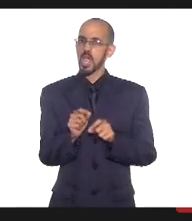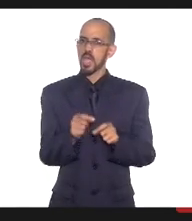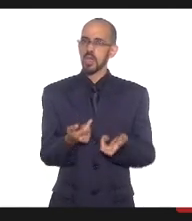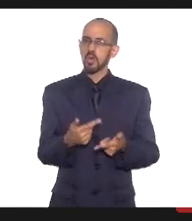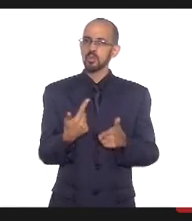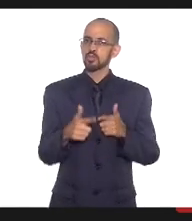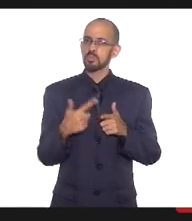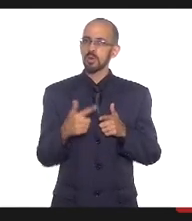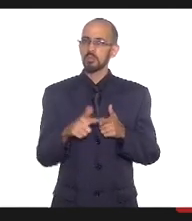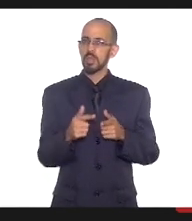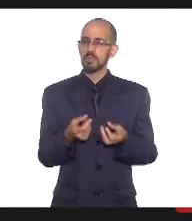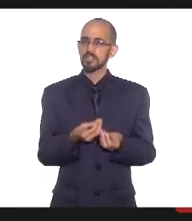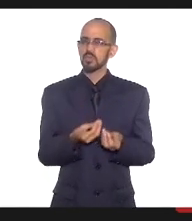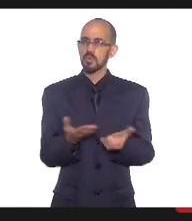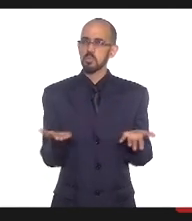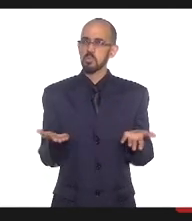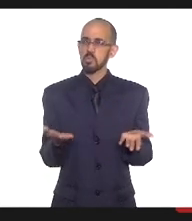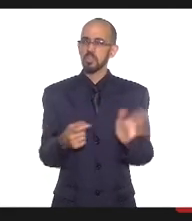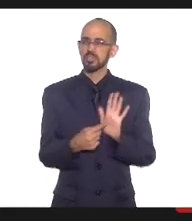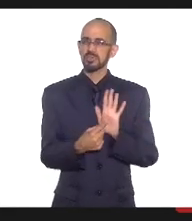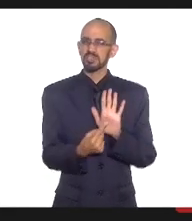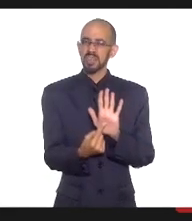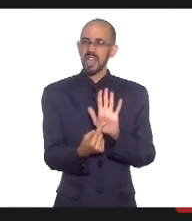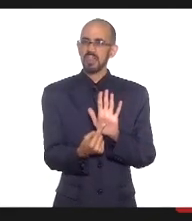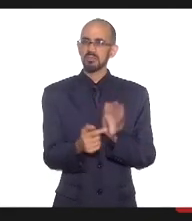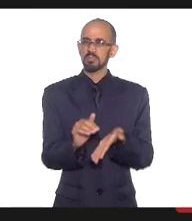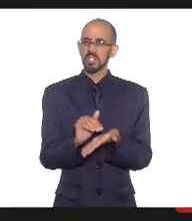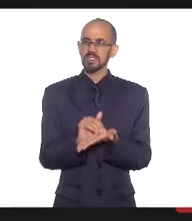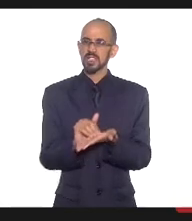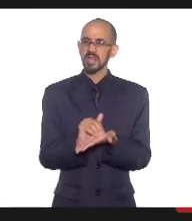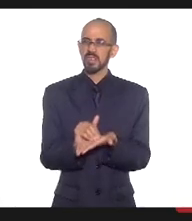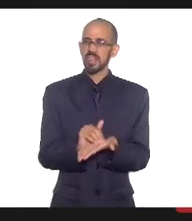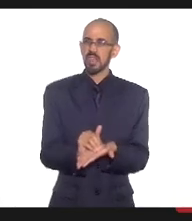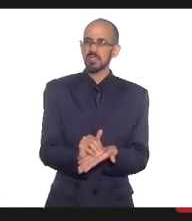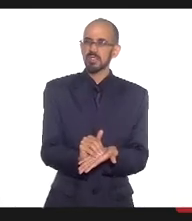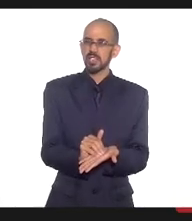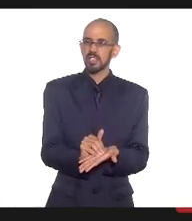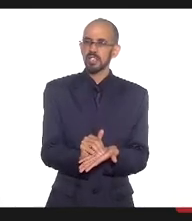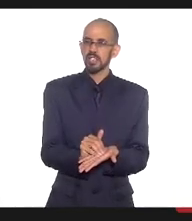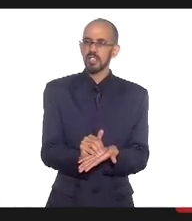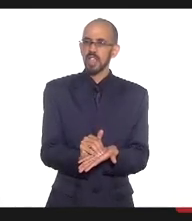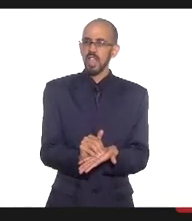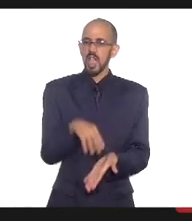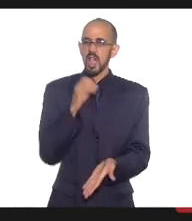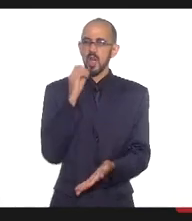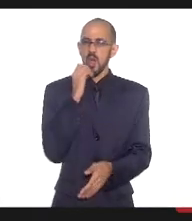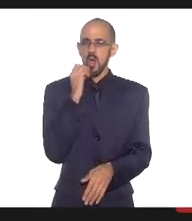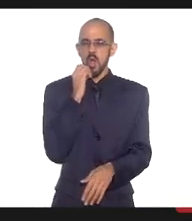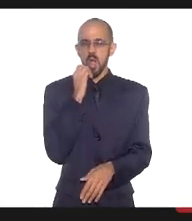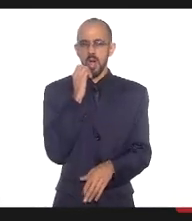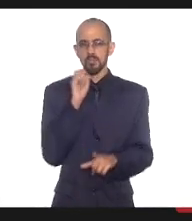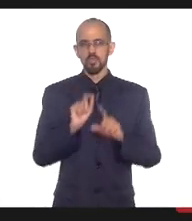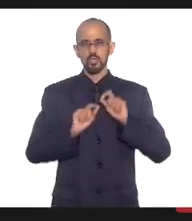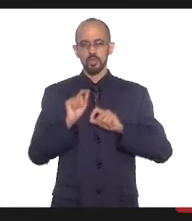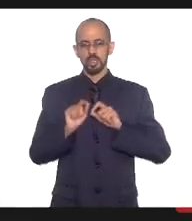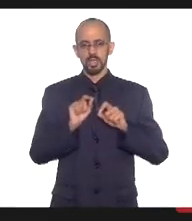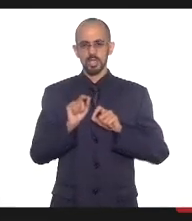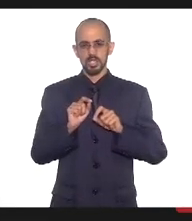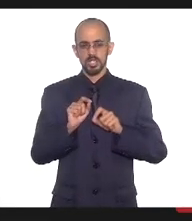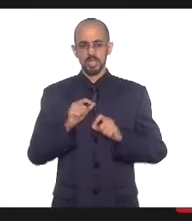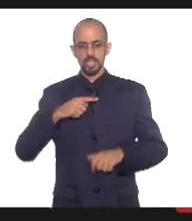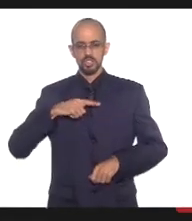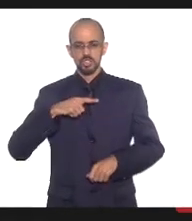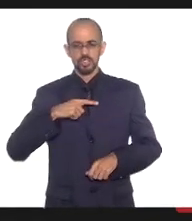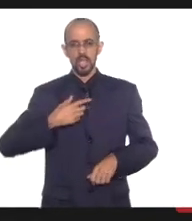ele acha que foram trazidas pela secretaria é óbvio que a gente é se depara com o quarto